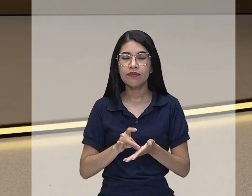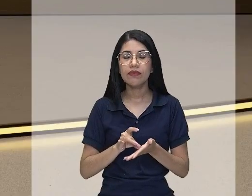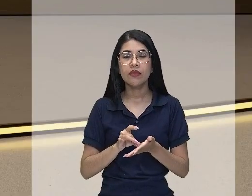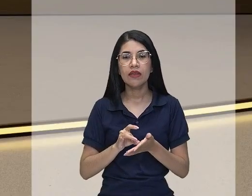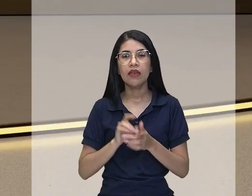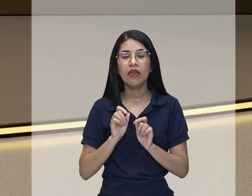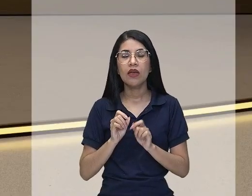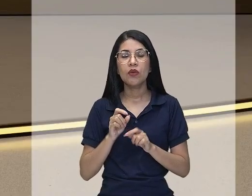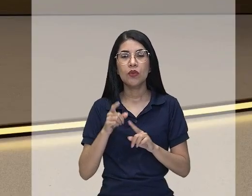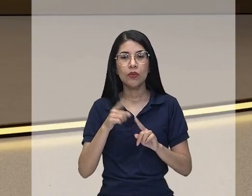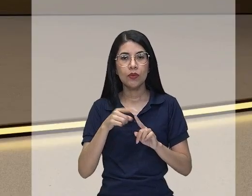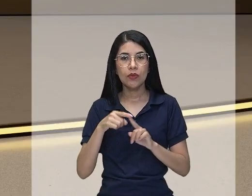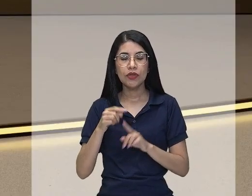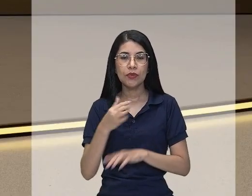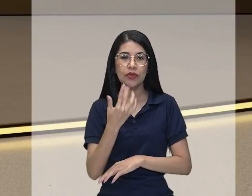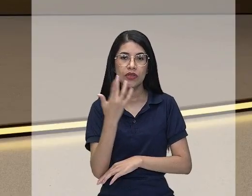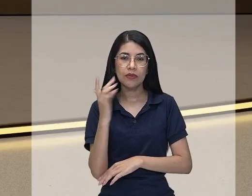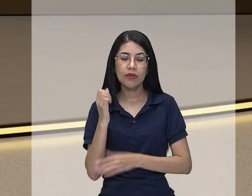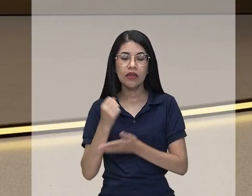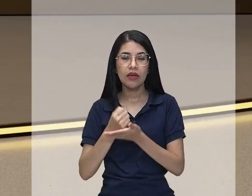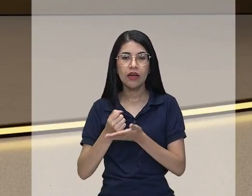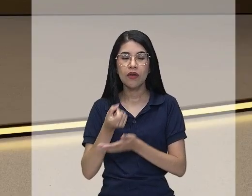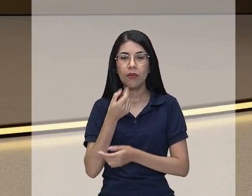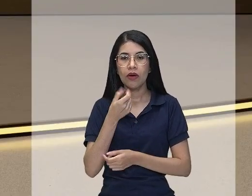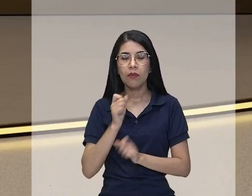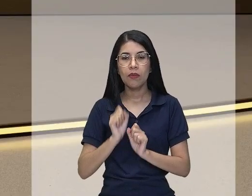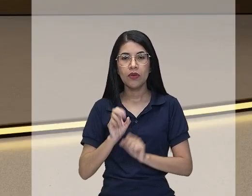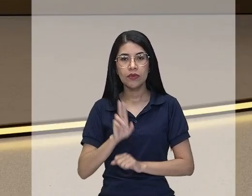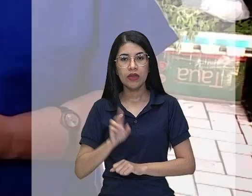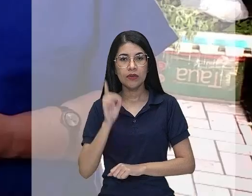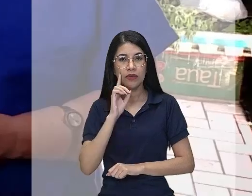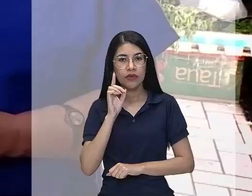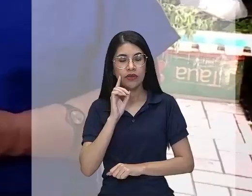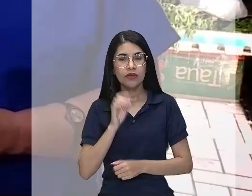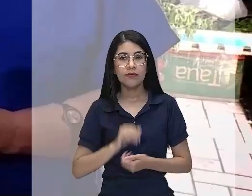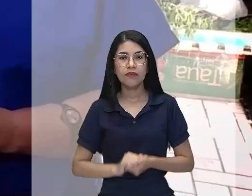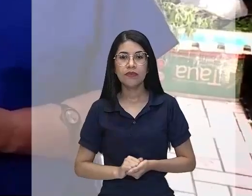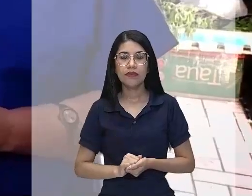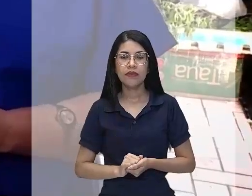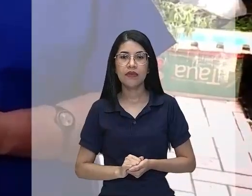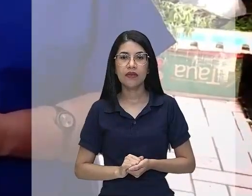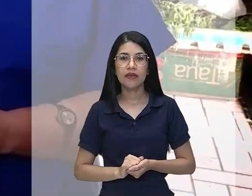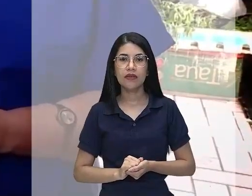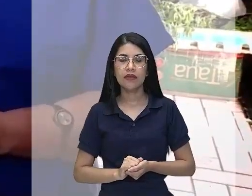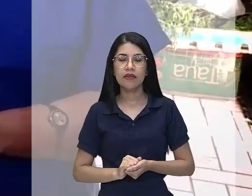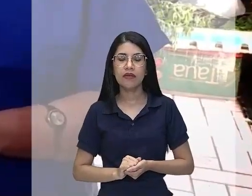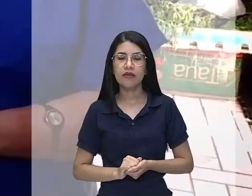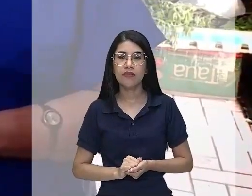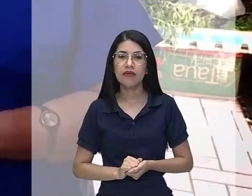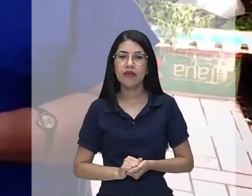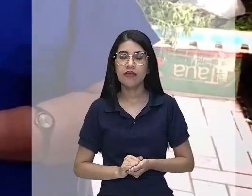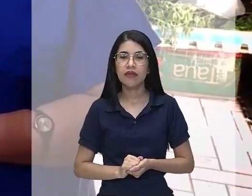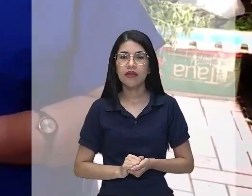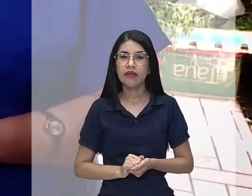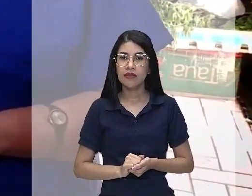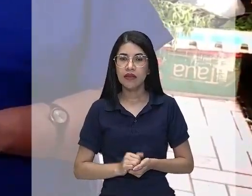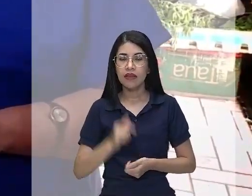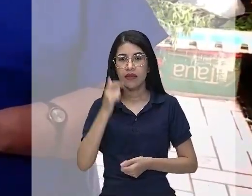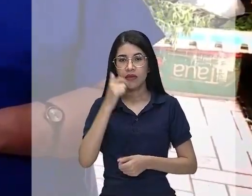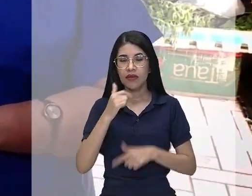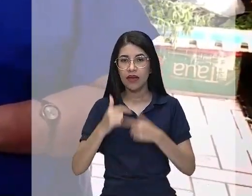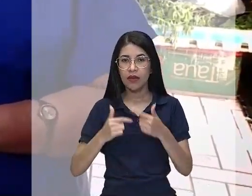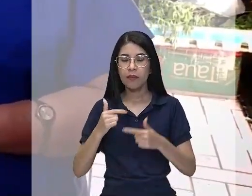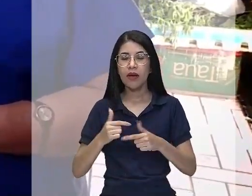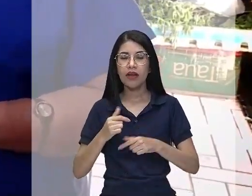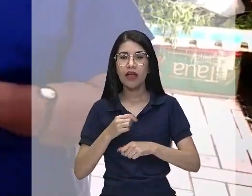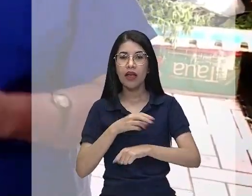os fitoterápicos que podem ser usados no dia a dia. Dê uma olhada. Então, eu trabalho no Mercado Adolfo Lisboa, já faz mais